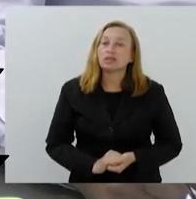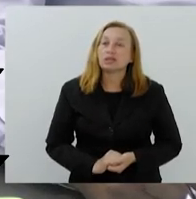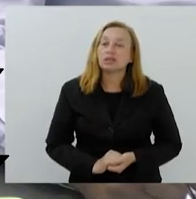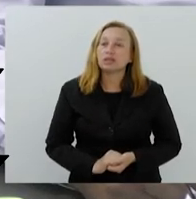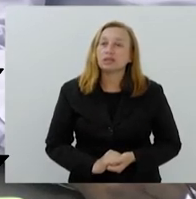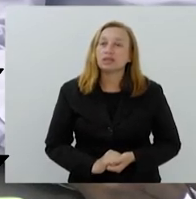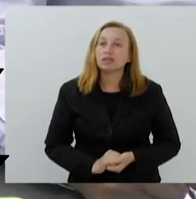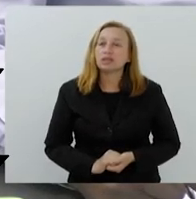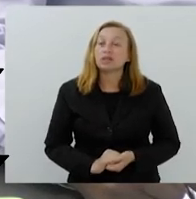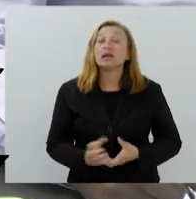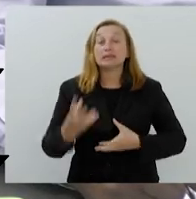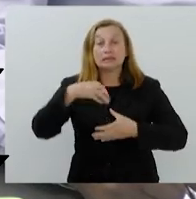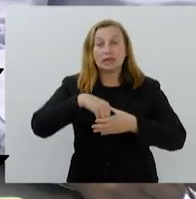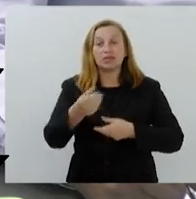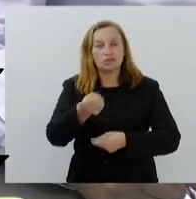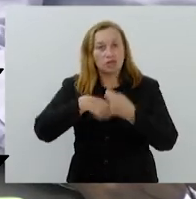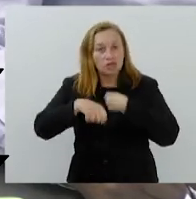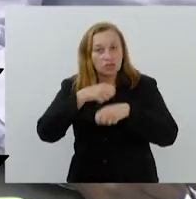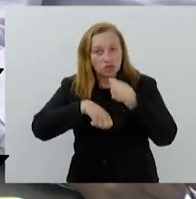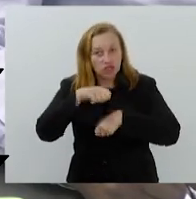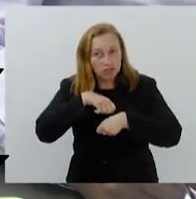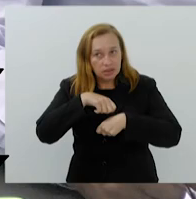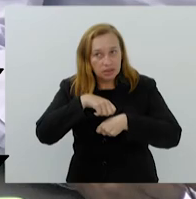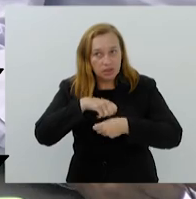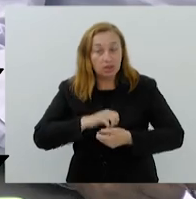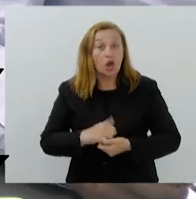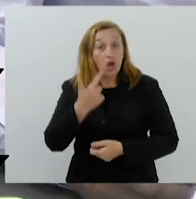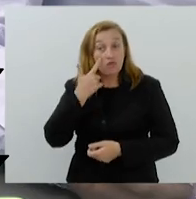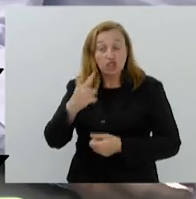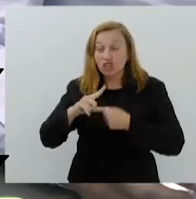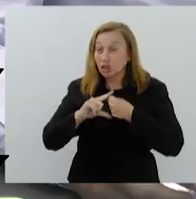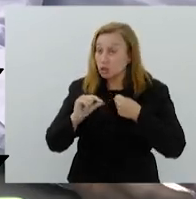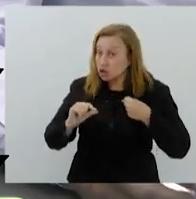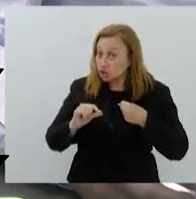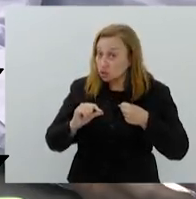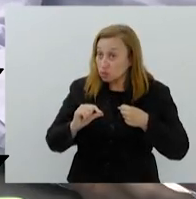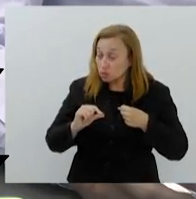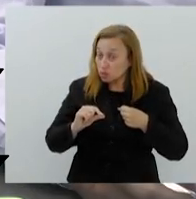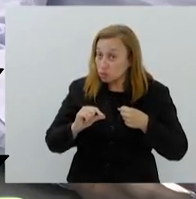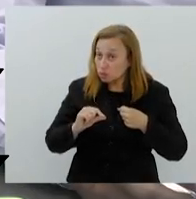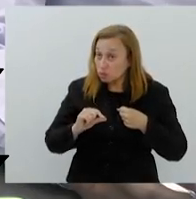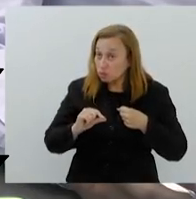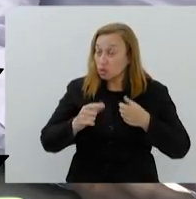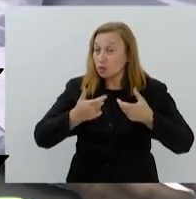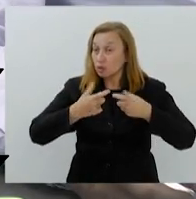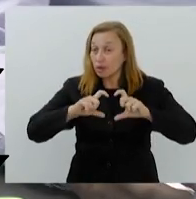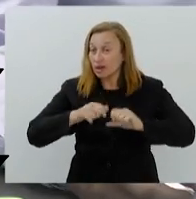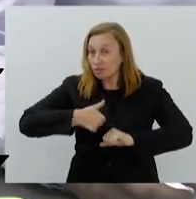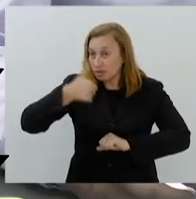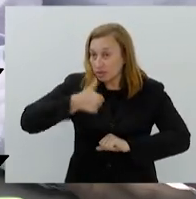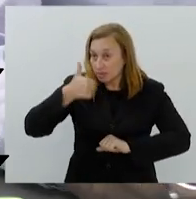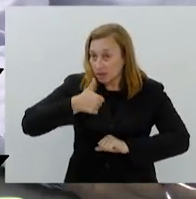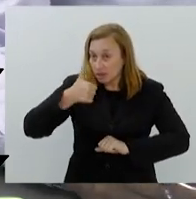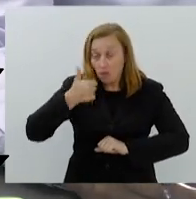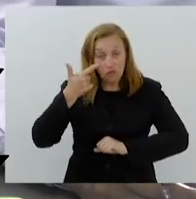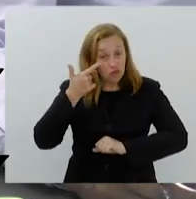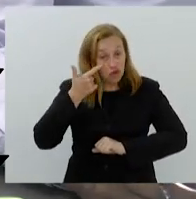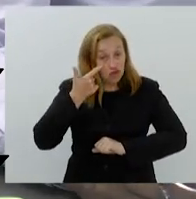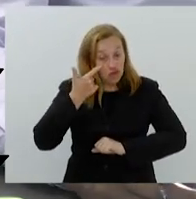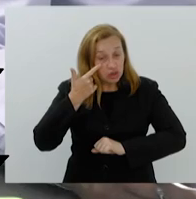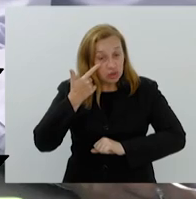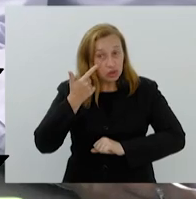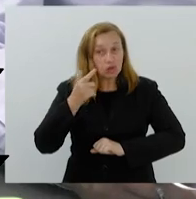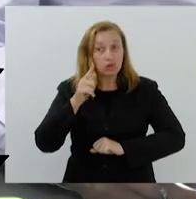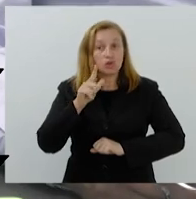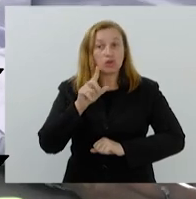dentro da sua administração. Mas eu vejo aqui que o parágrafo primeiro, veja lá, Cozolino e